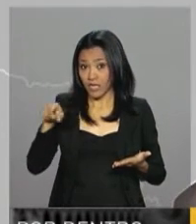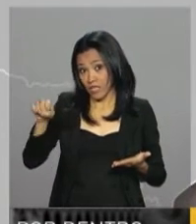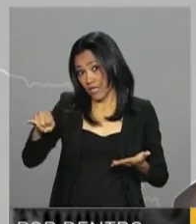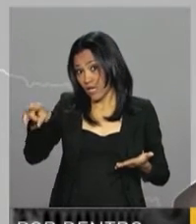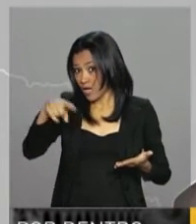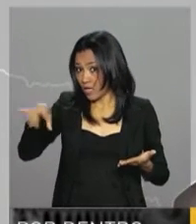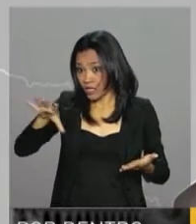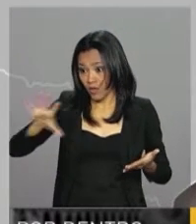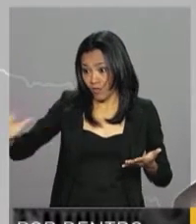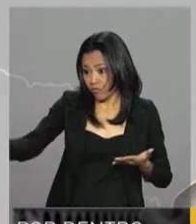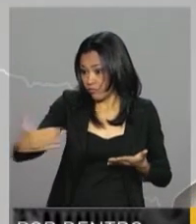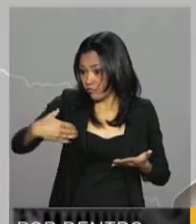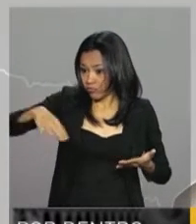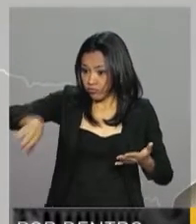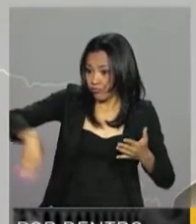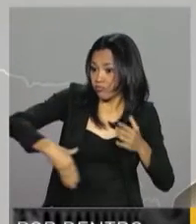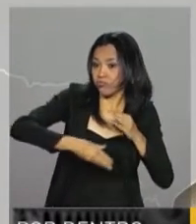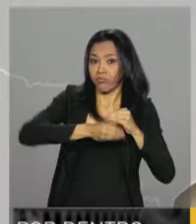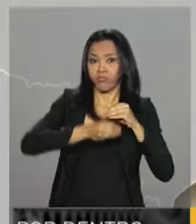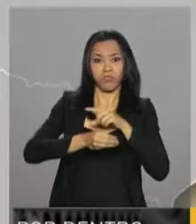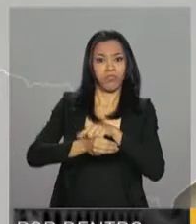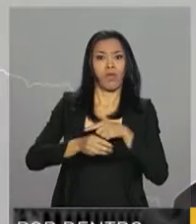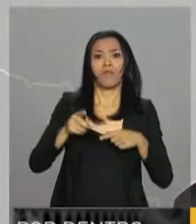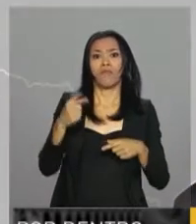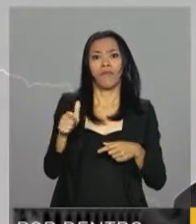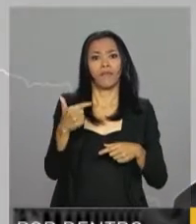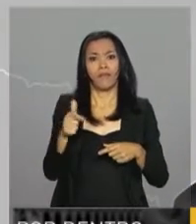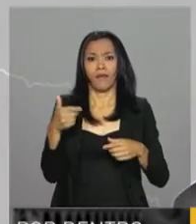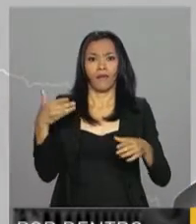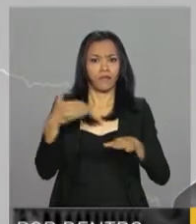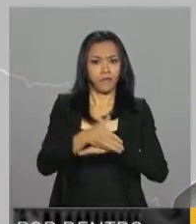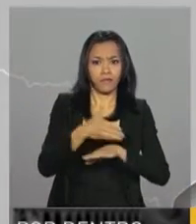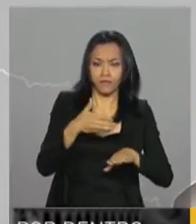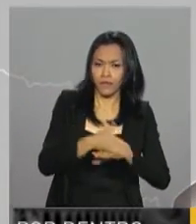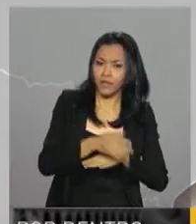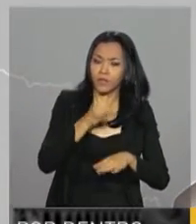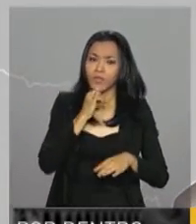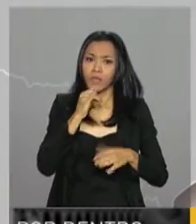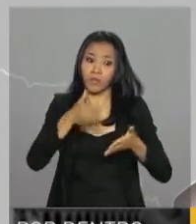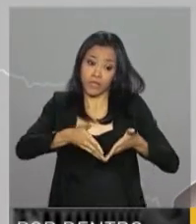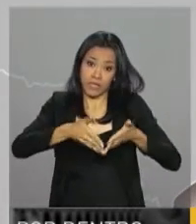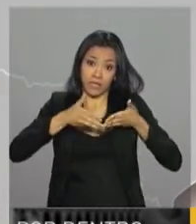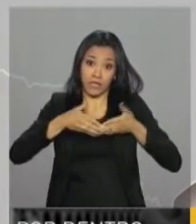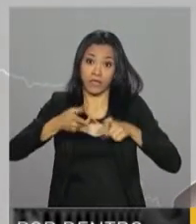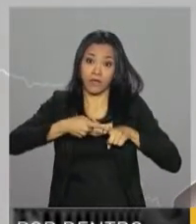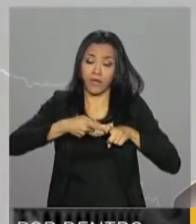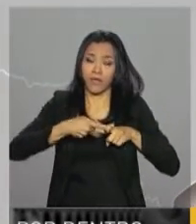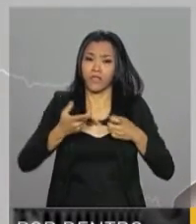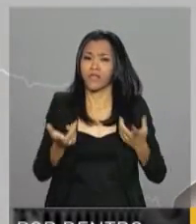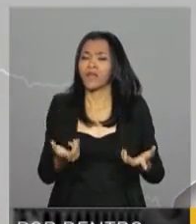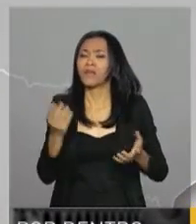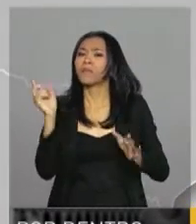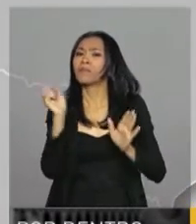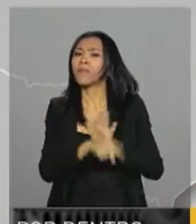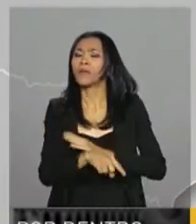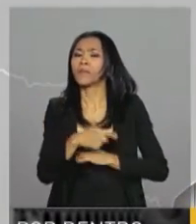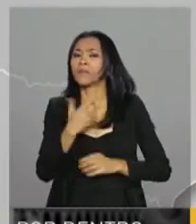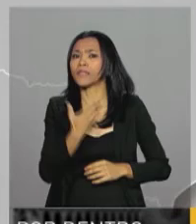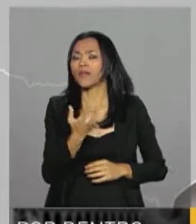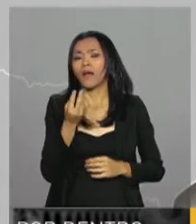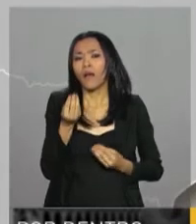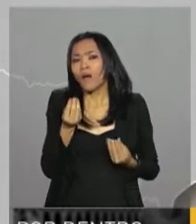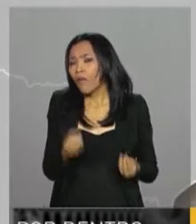não vai ter acesso à aposentadoria nem a benefícios como licença médica o ministro essa possibilidade aberta pela